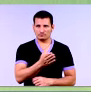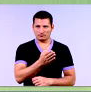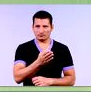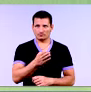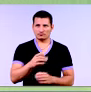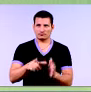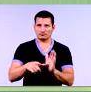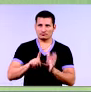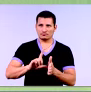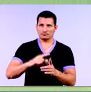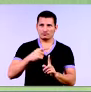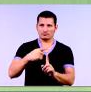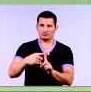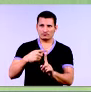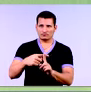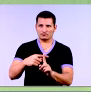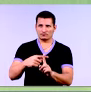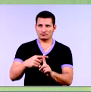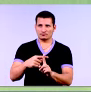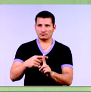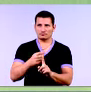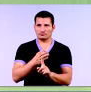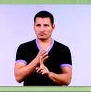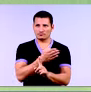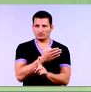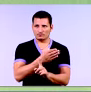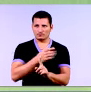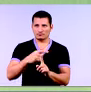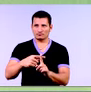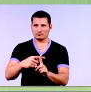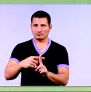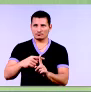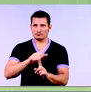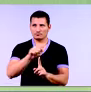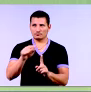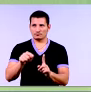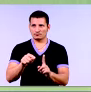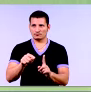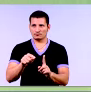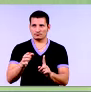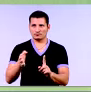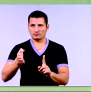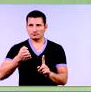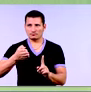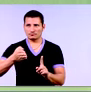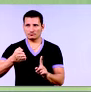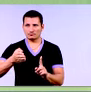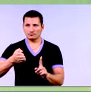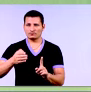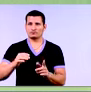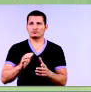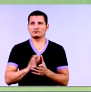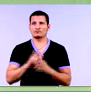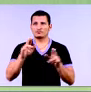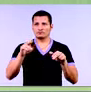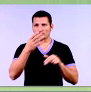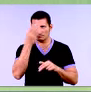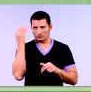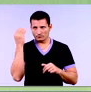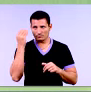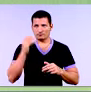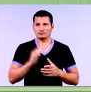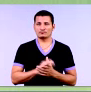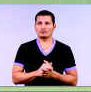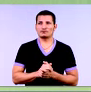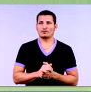depois do operador. Aqui um espaço e aqui um espaço. Nunca esqueçam disso, para que vocês não incorram